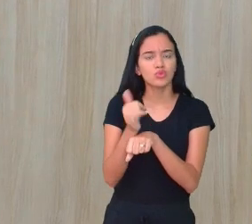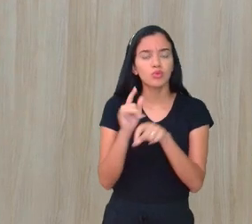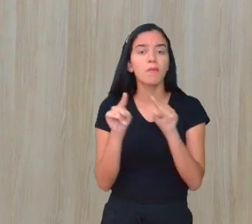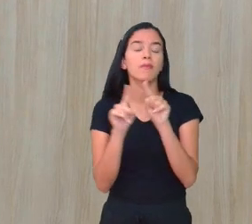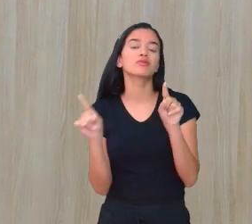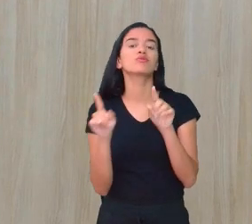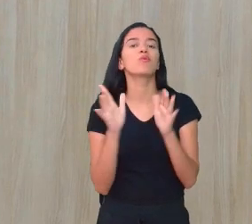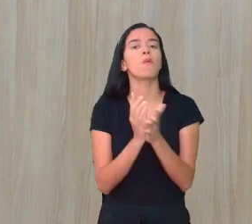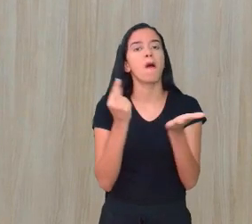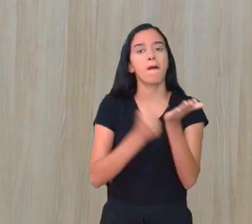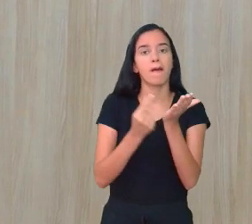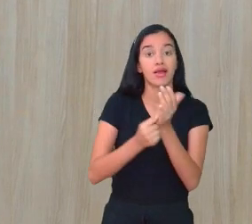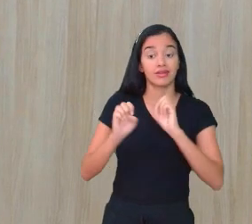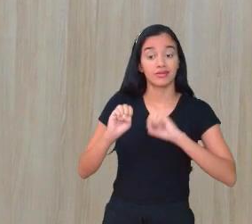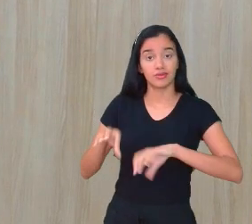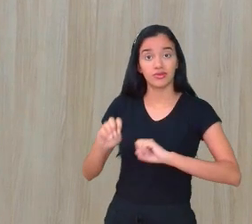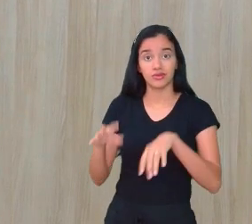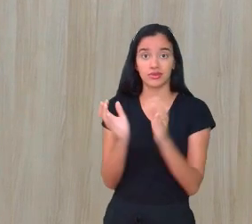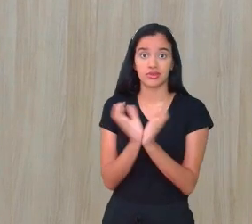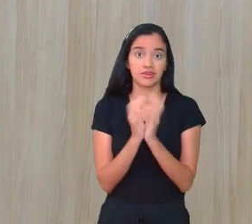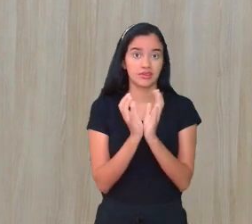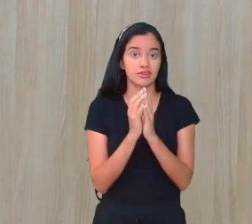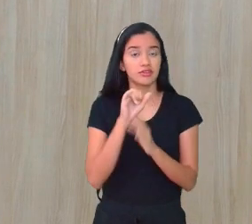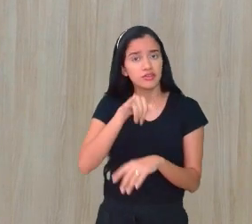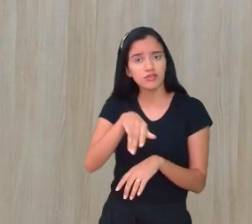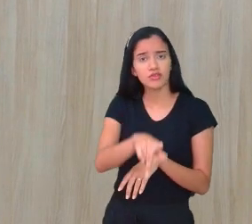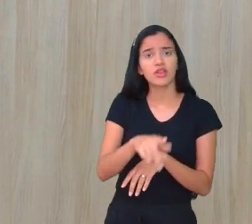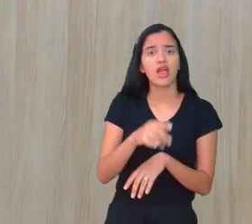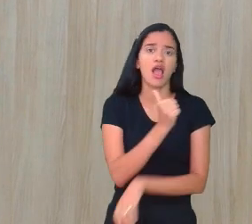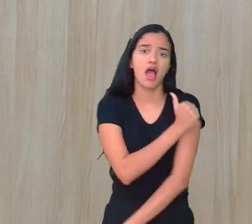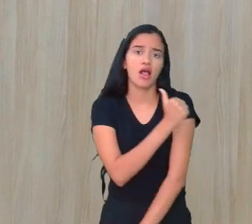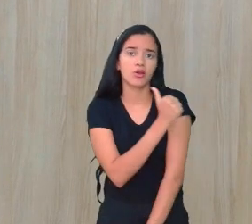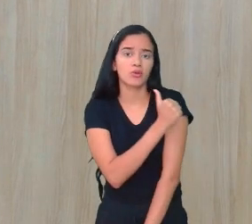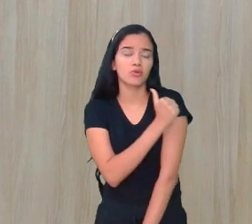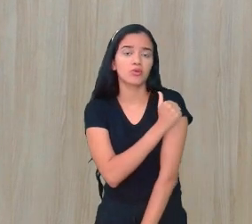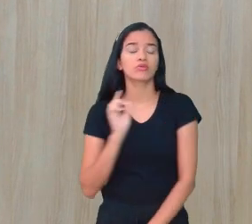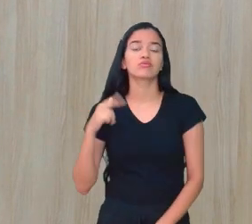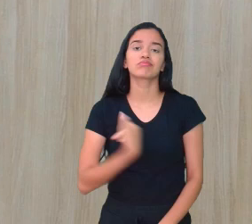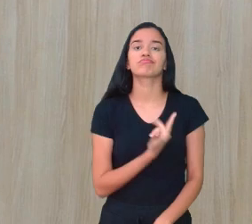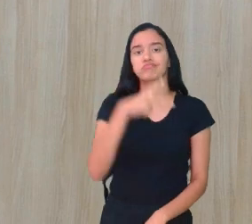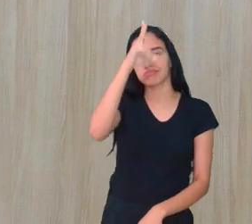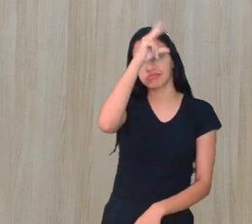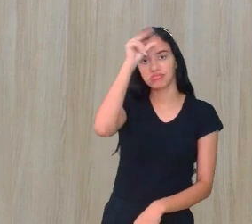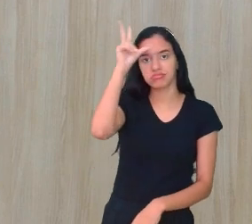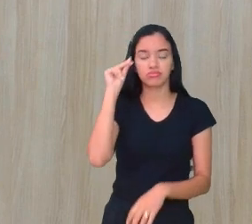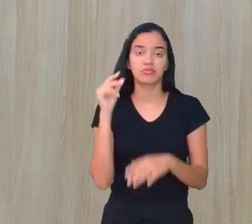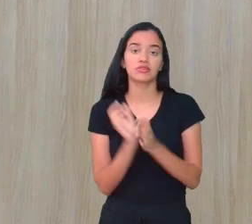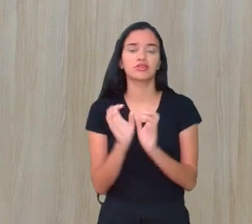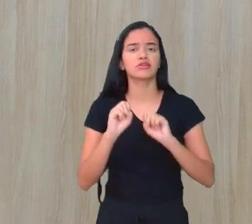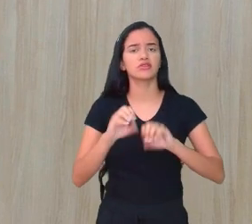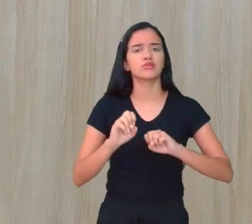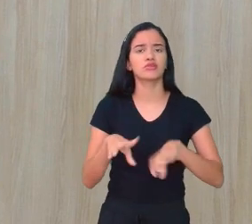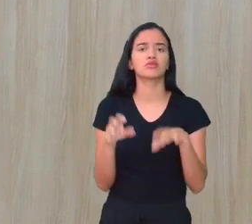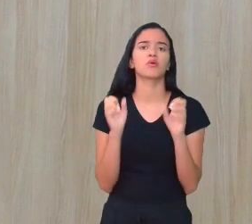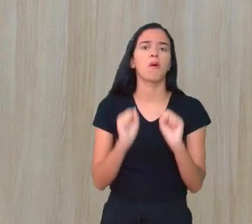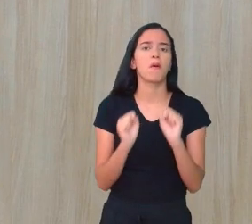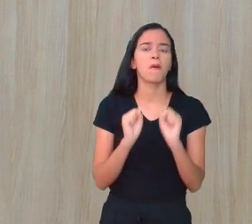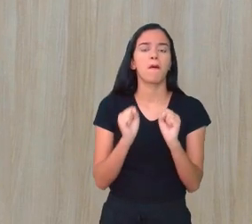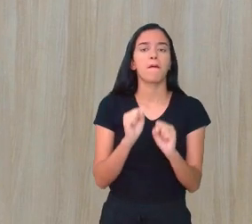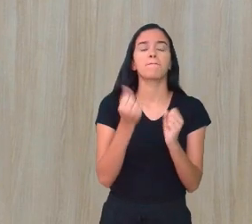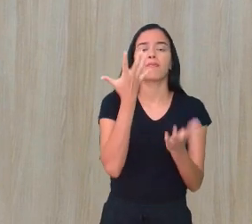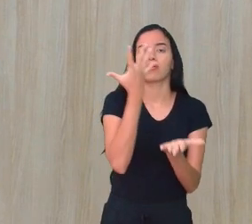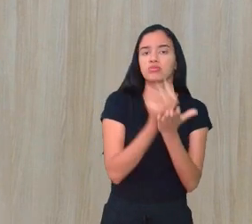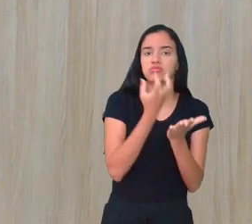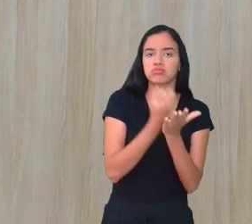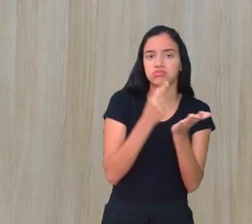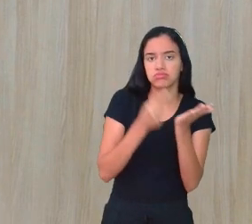lá no aplicativo do Educa Recife, né? Então, se você é estudante da nossa rede municipal de ensino, você pode fazer aí o download